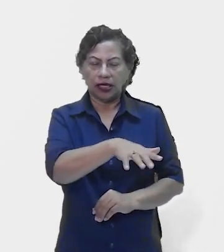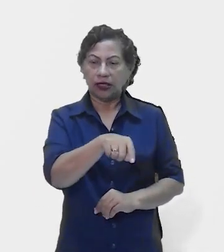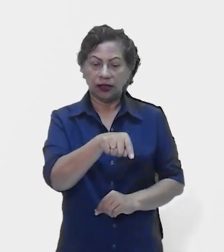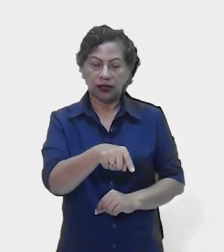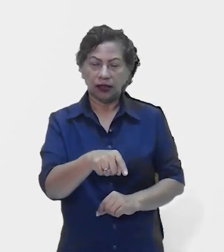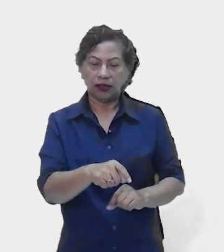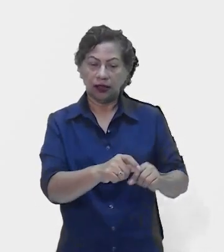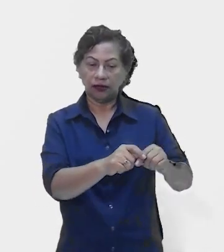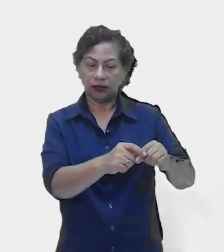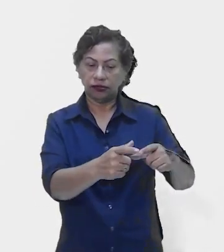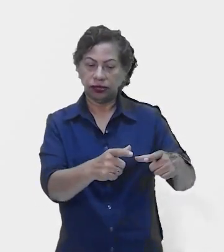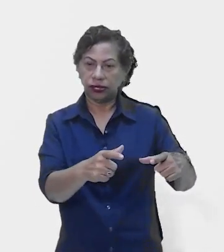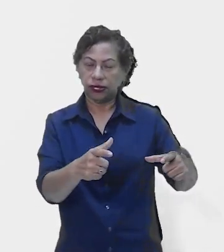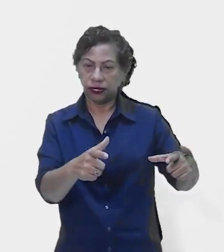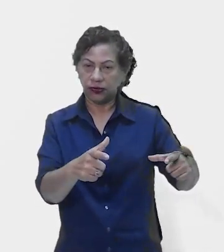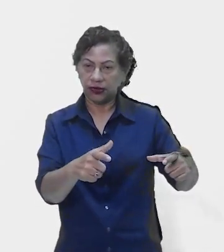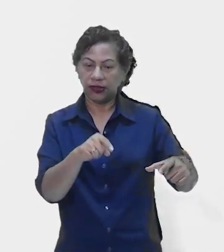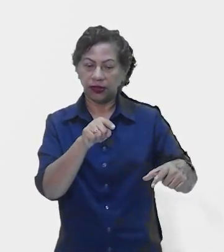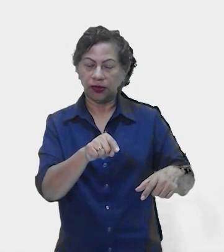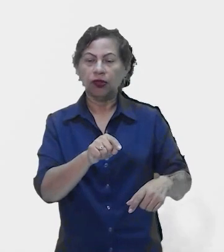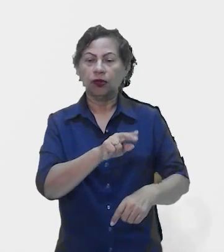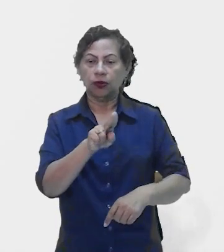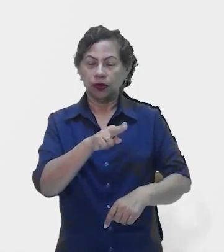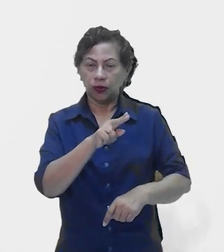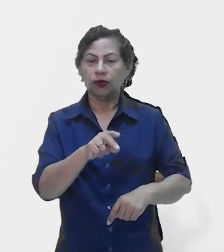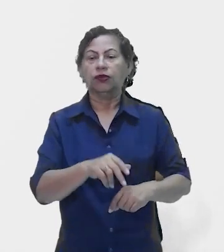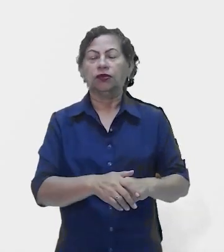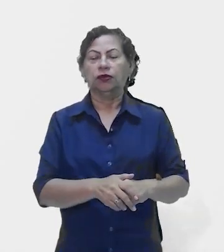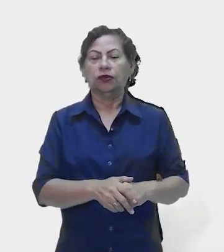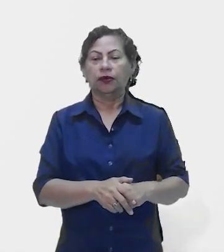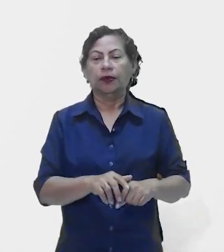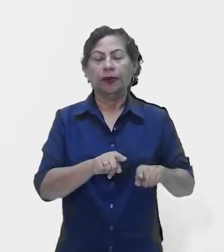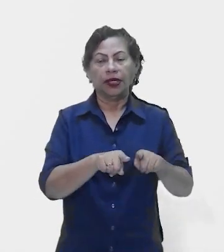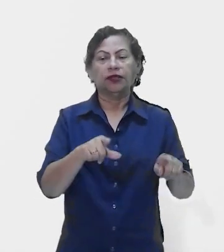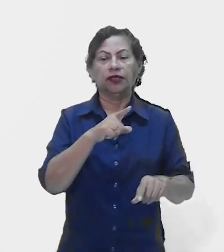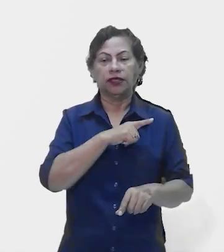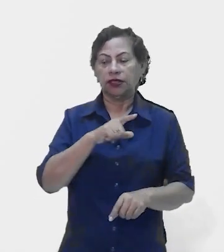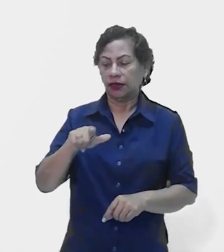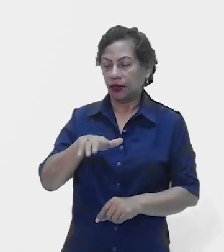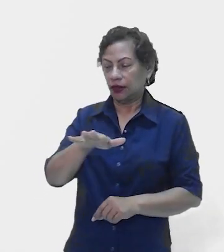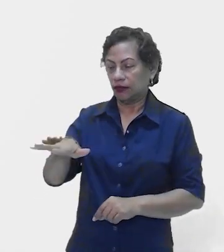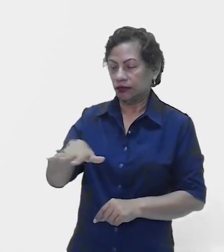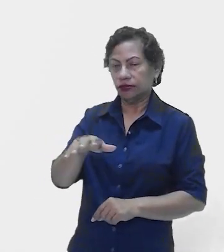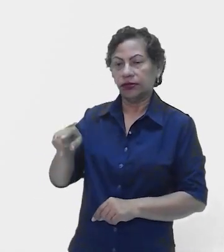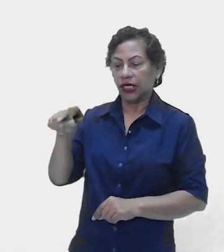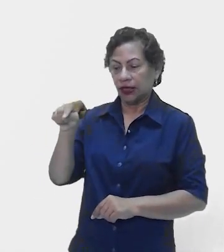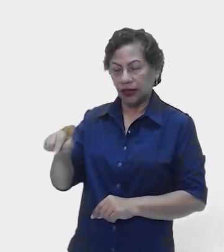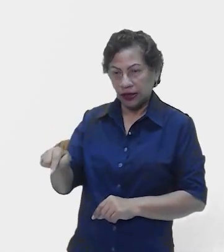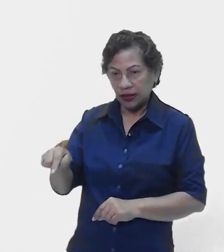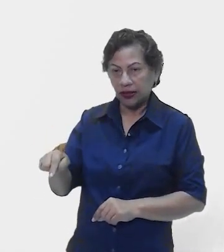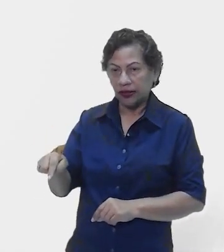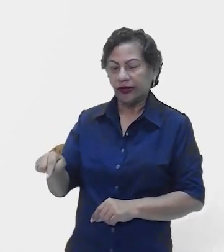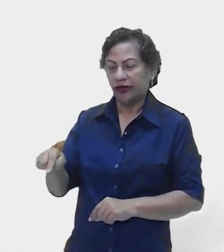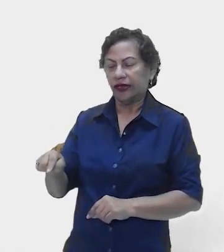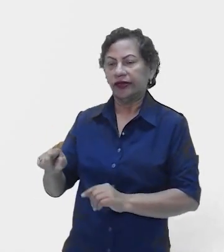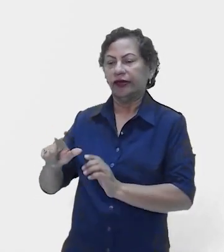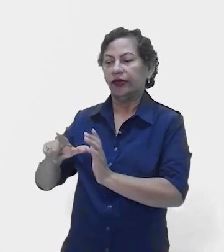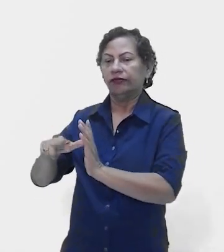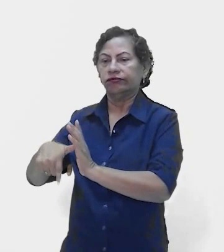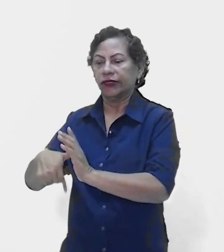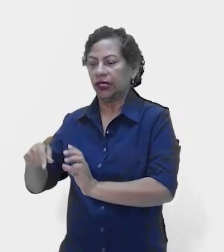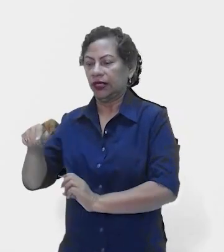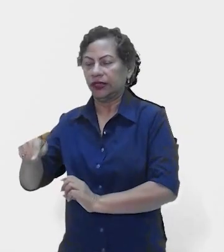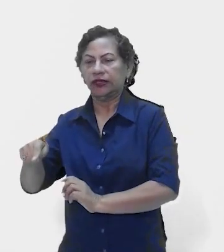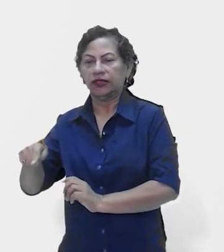vista técnico, das técnicas produtivas, nós temos também áreas que estão extremamente atrasadas no sentido